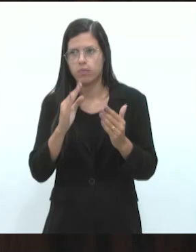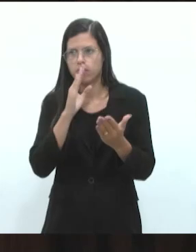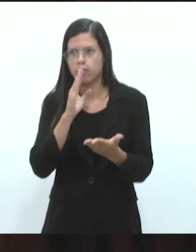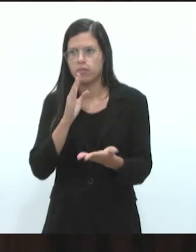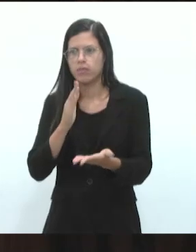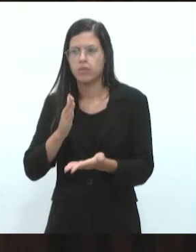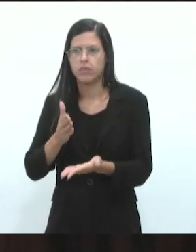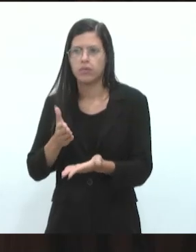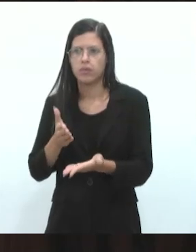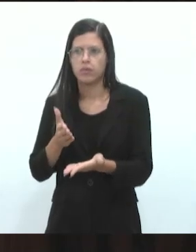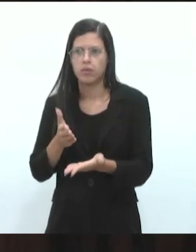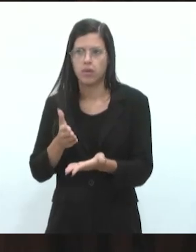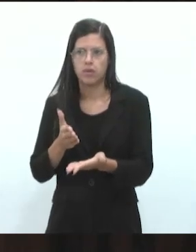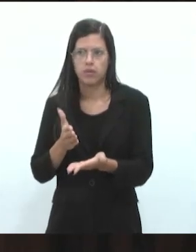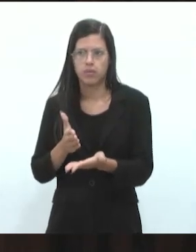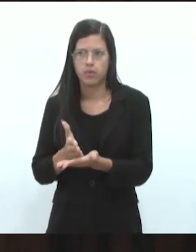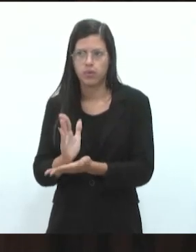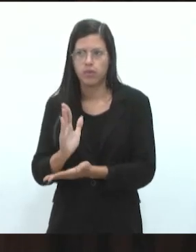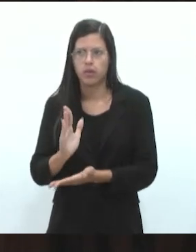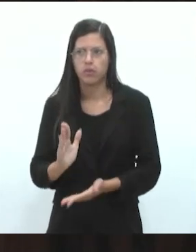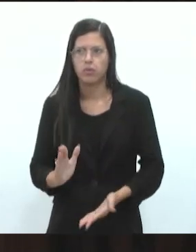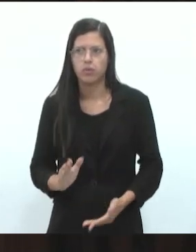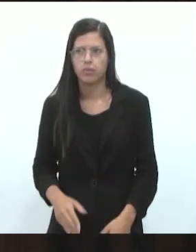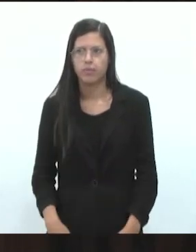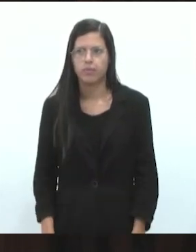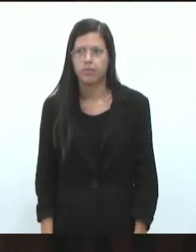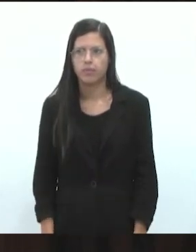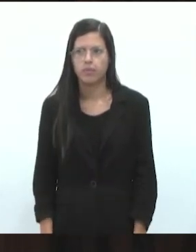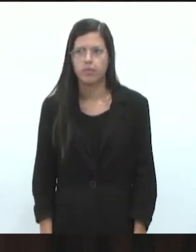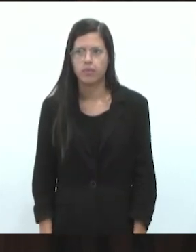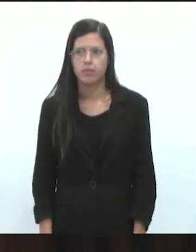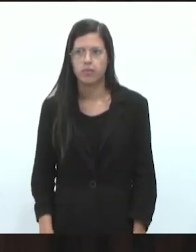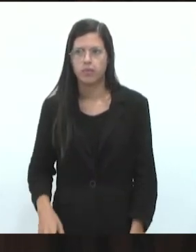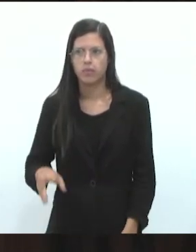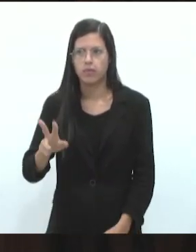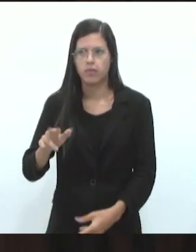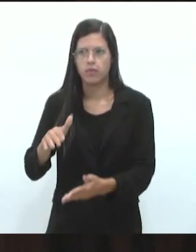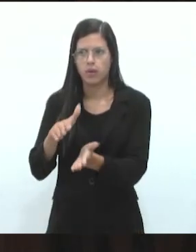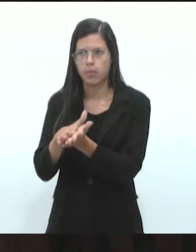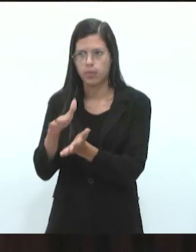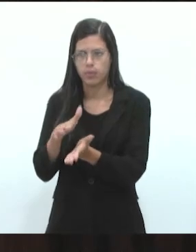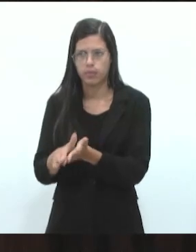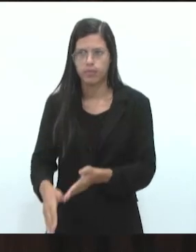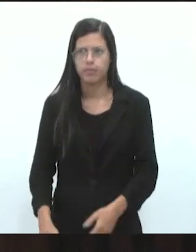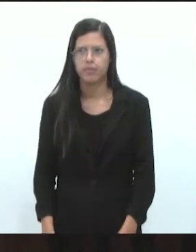aprovam, permaneçam como estão. Aprovada. Vai à publicação.